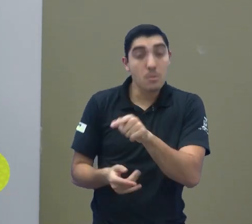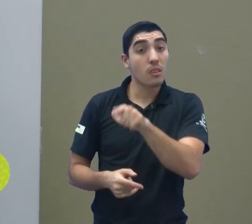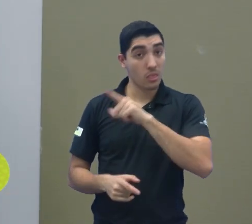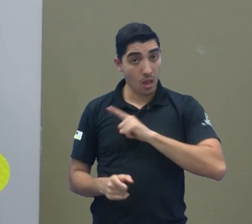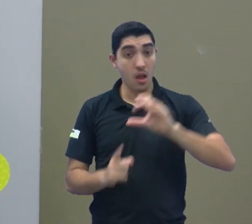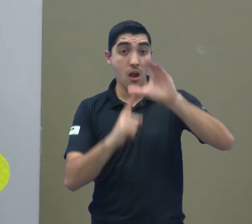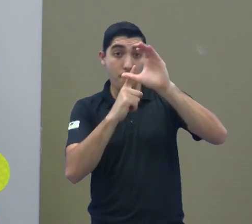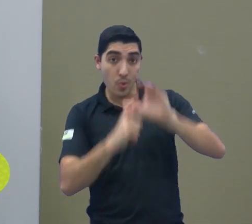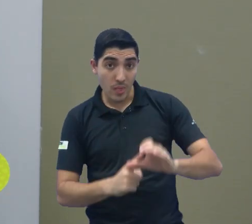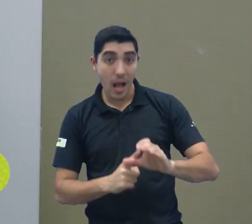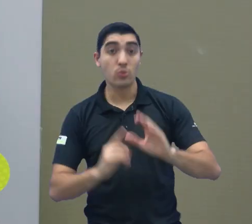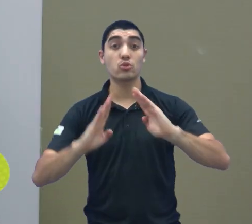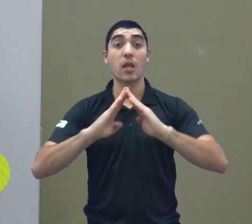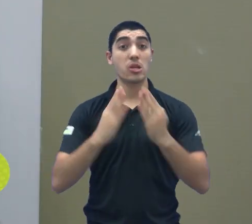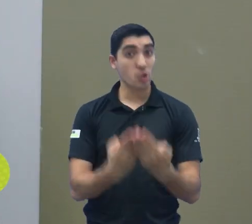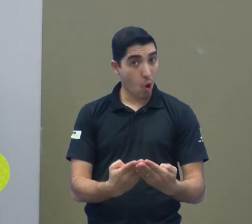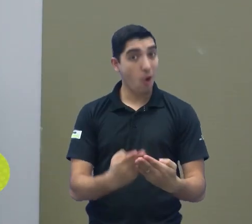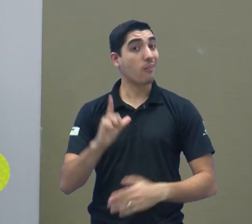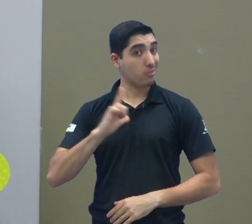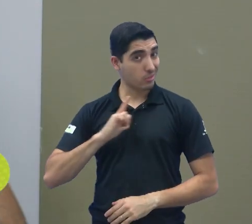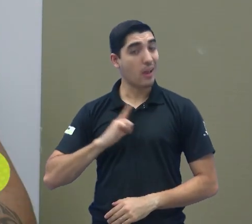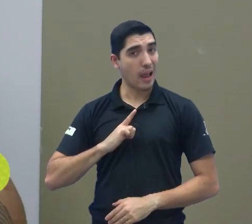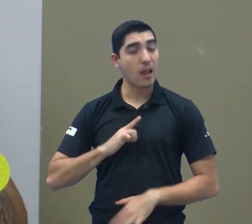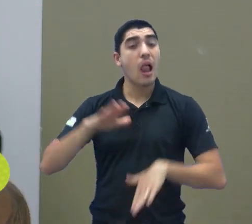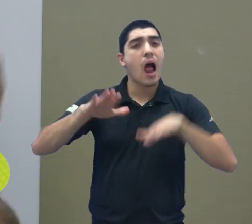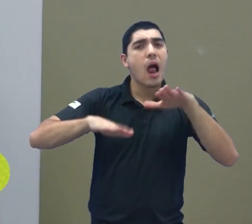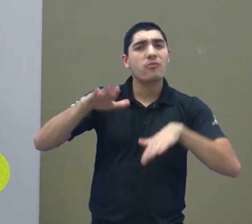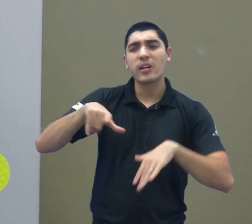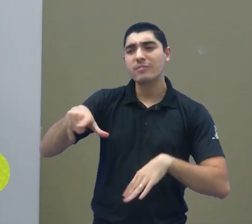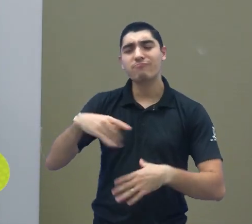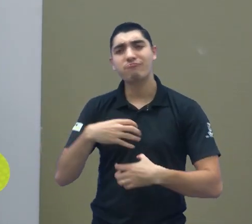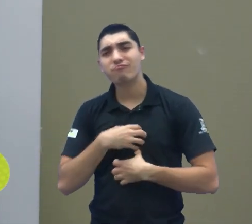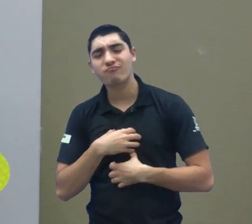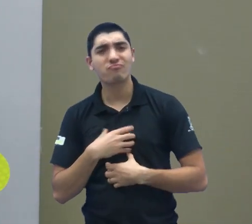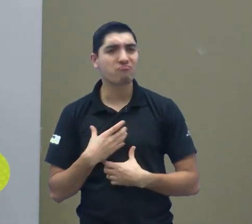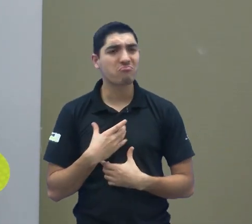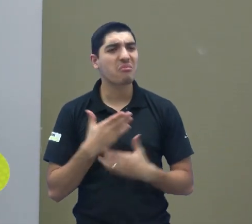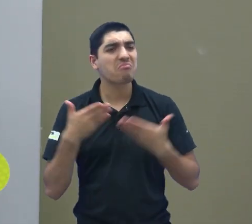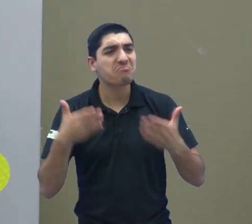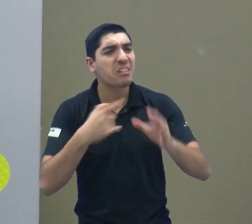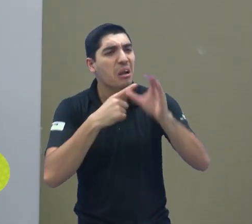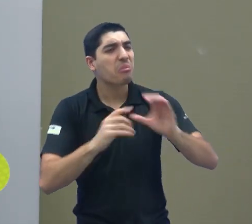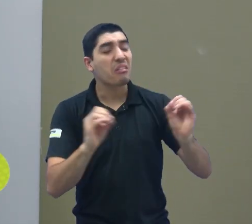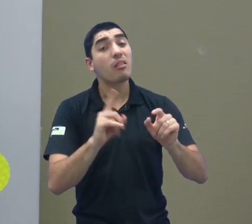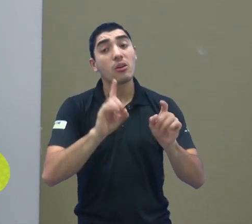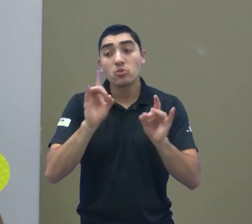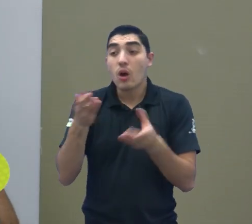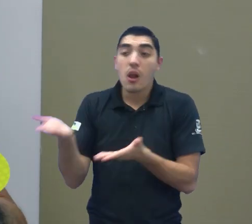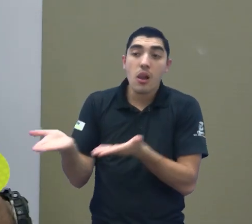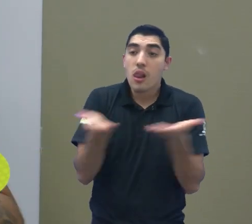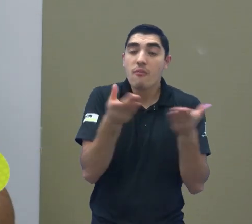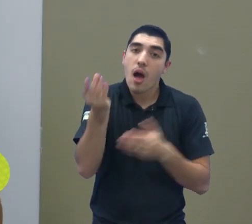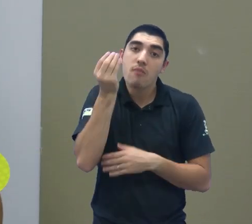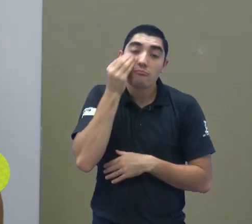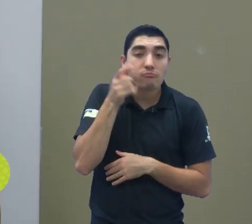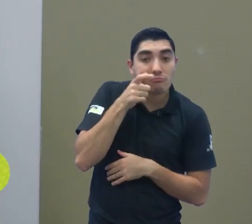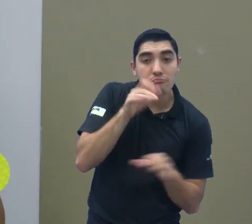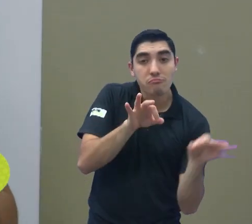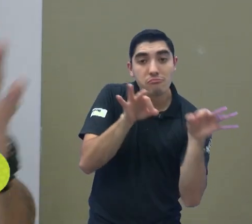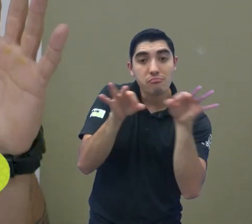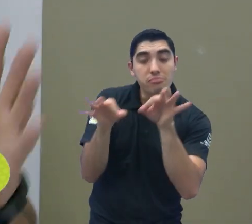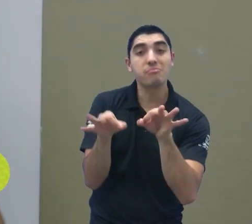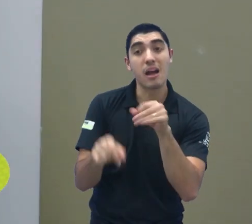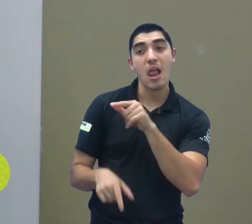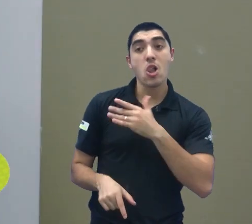escolares. Então, assim, mesmo quando eles não estão numa condição ainda de disputa, a gente leva, porque é educativo e tal, e quando chega lá, ver